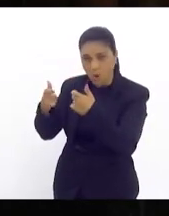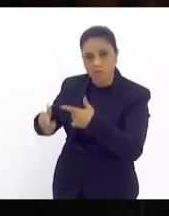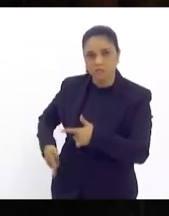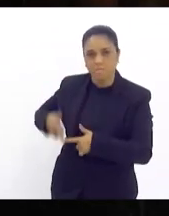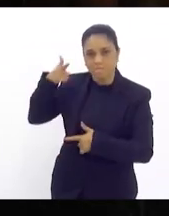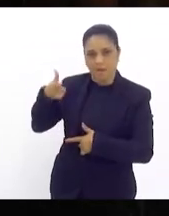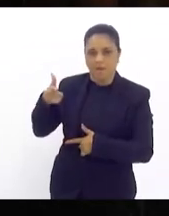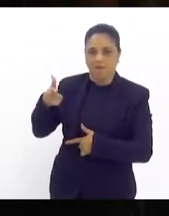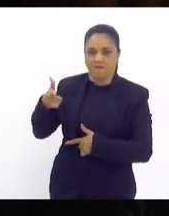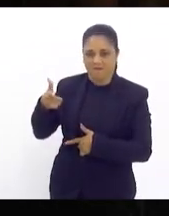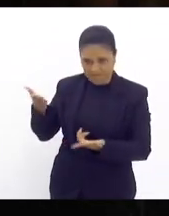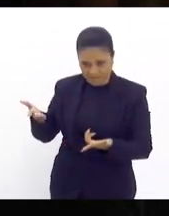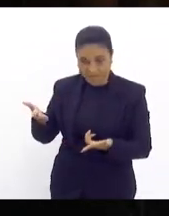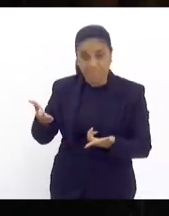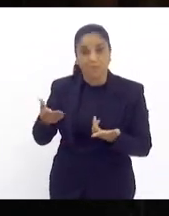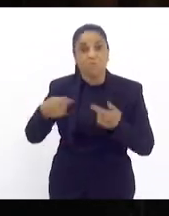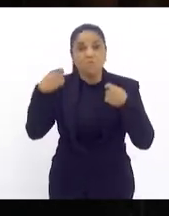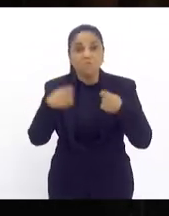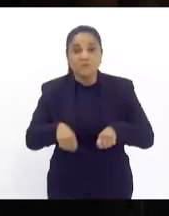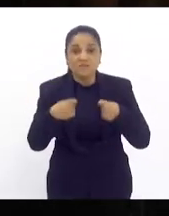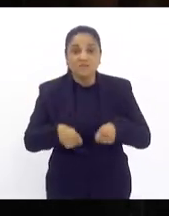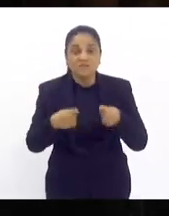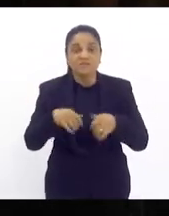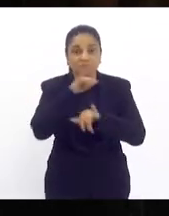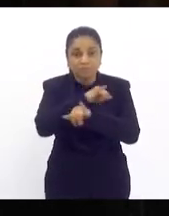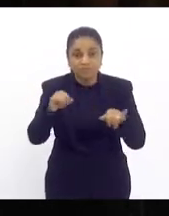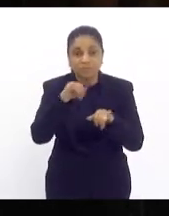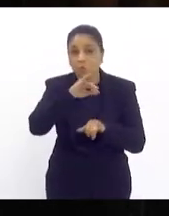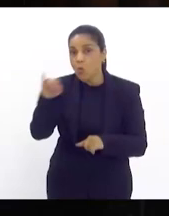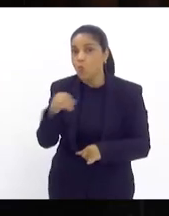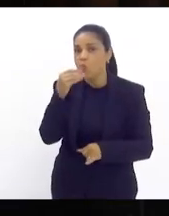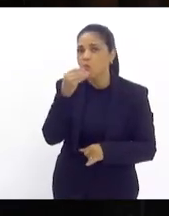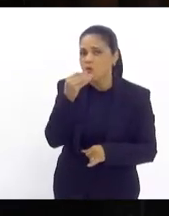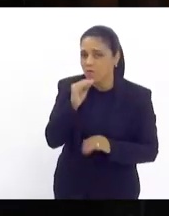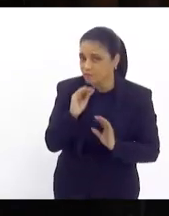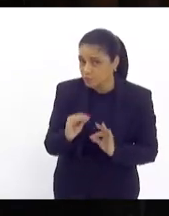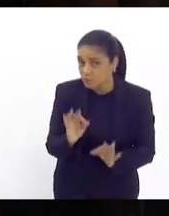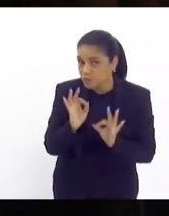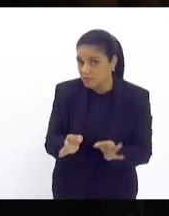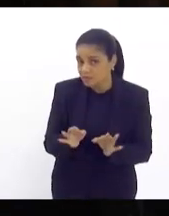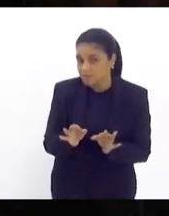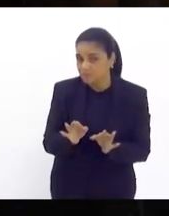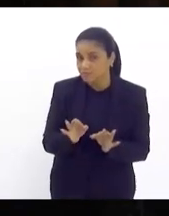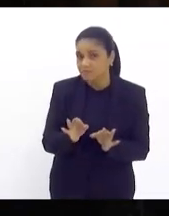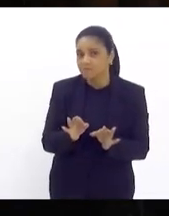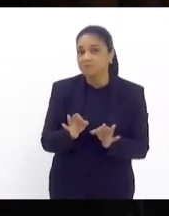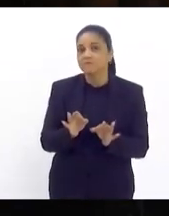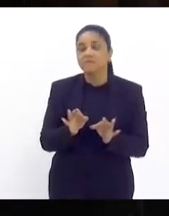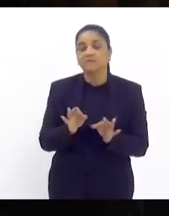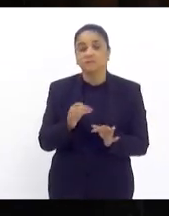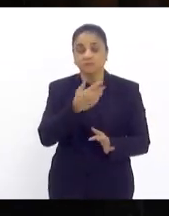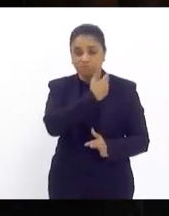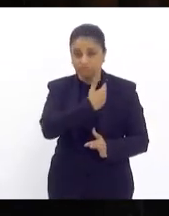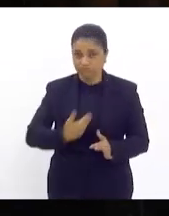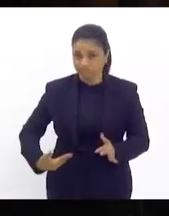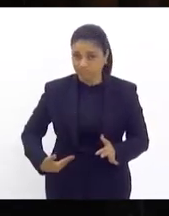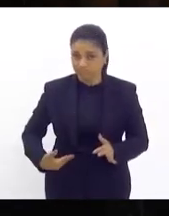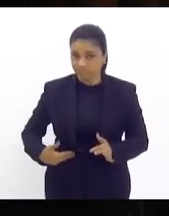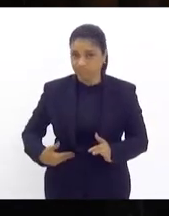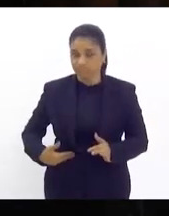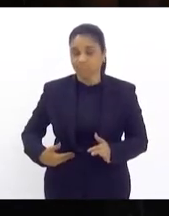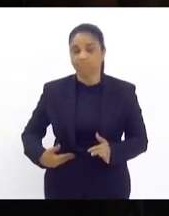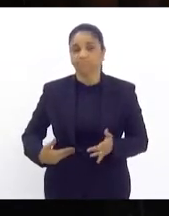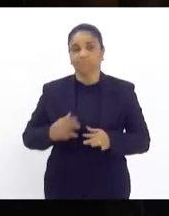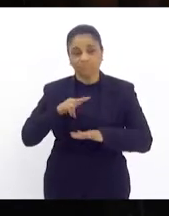então a gente precisa que falar o Óbvio da obrigação das autoridades públicas estarem